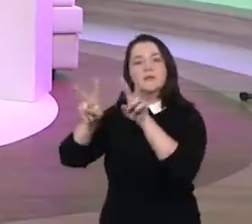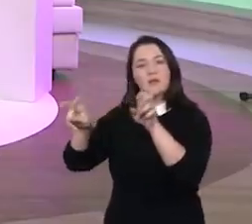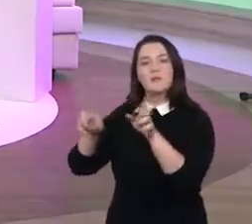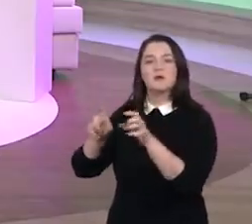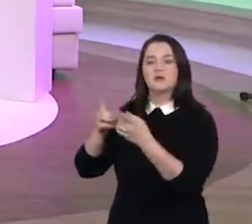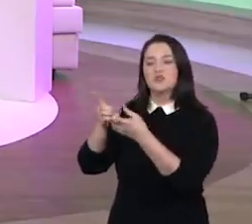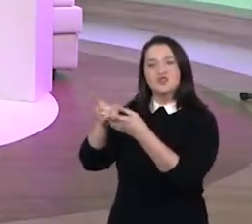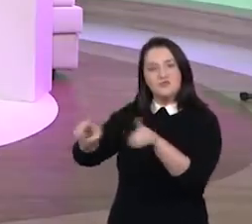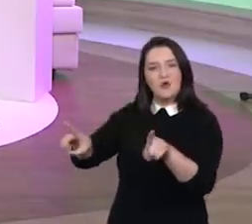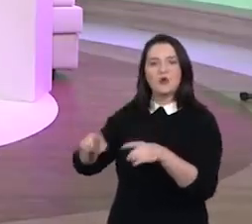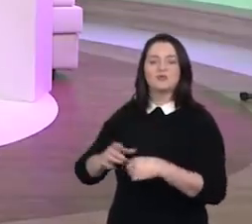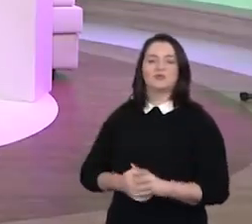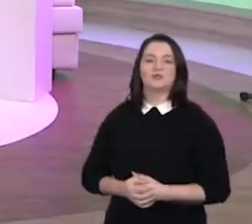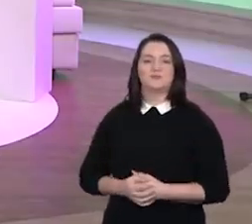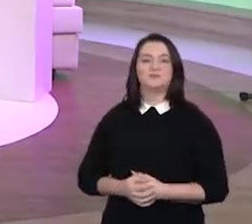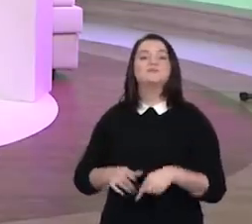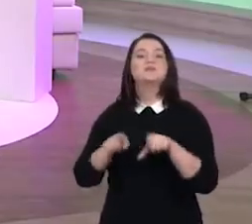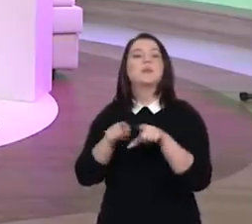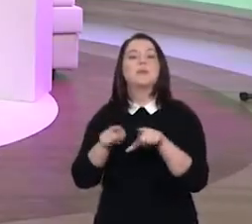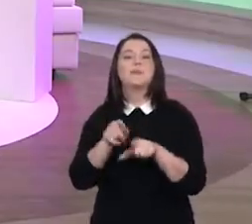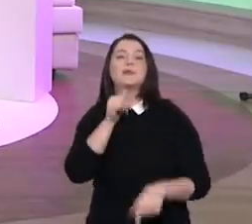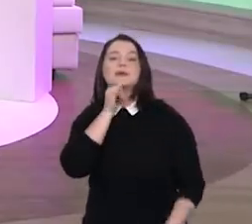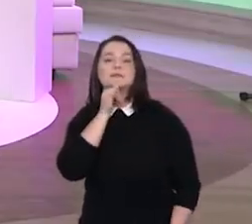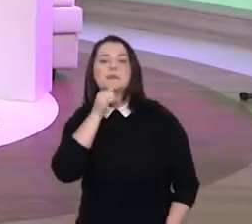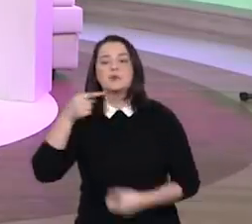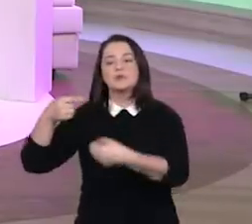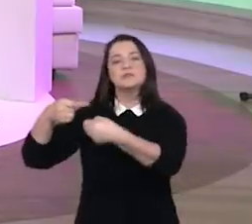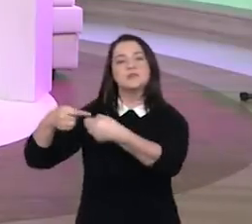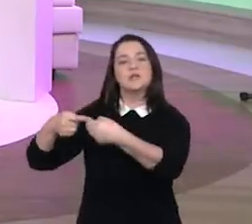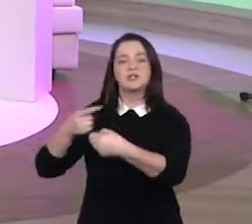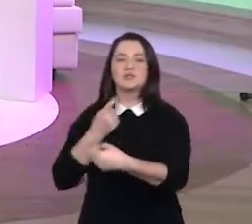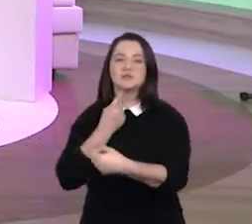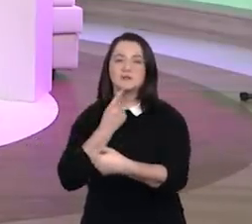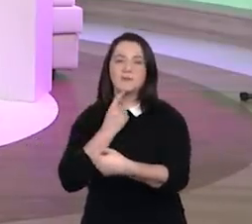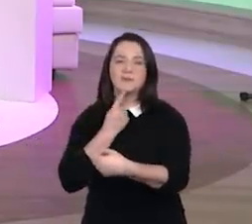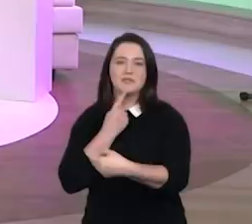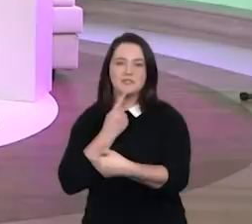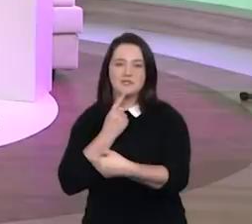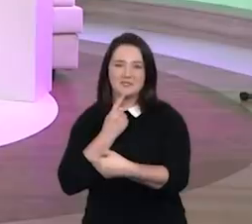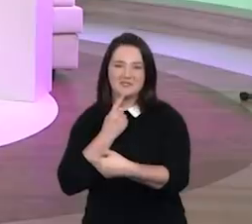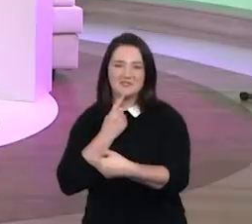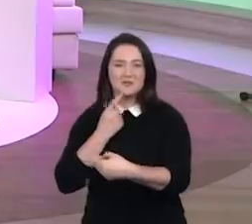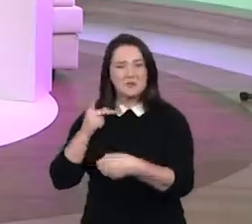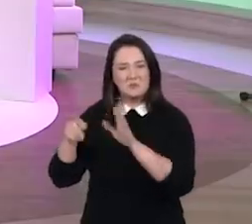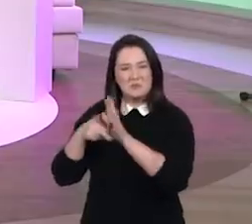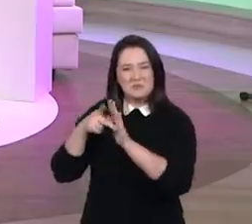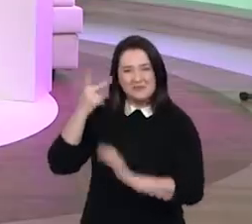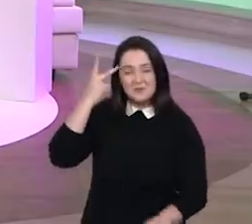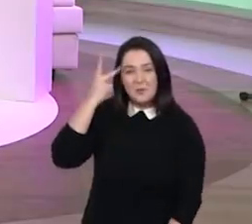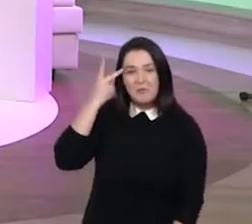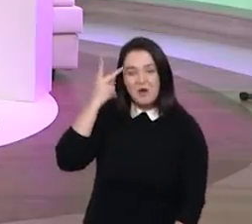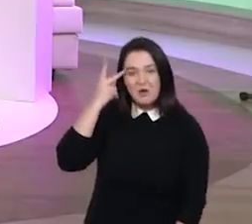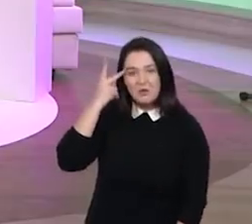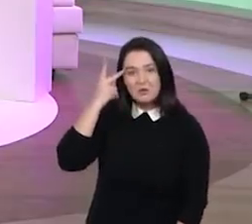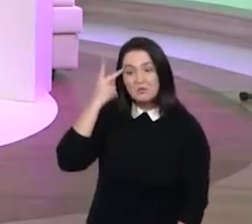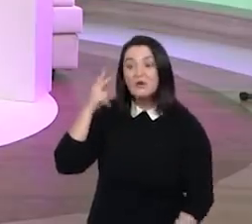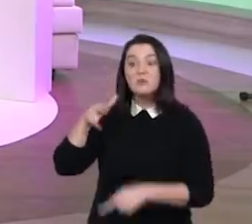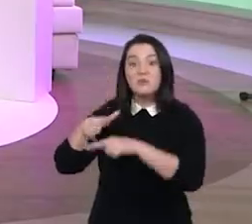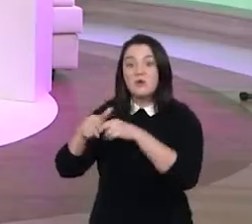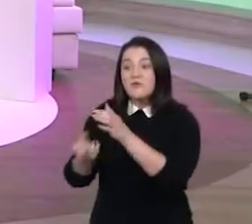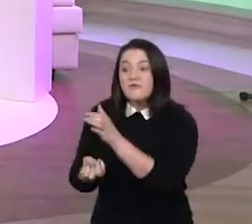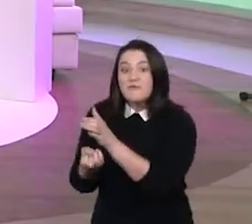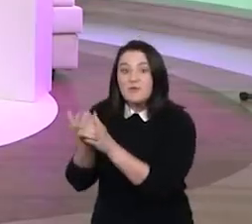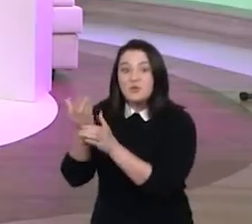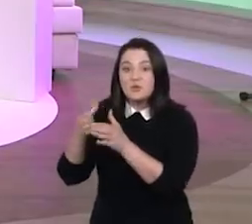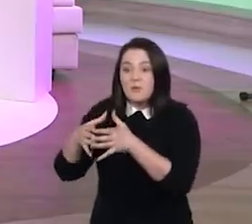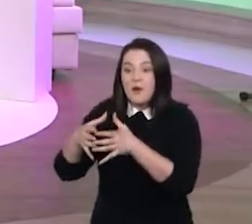disso, cidades como Campinas, uma grande cidade do interior de São Paulo, desde a sua fundação, e